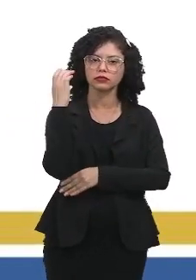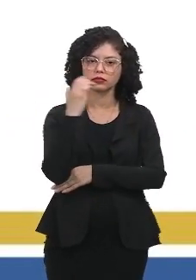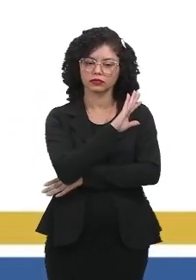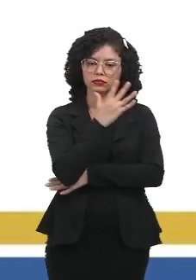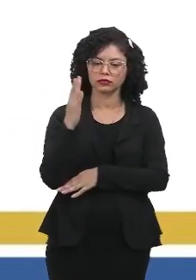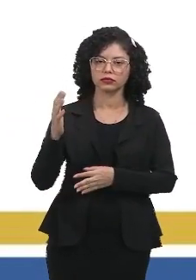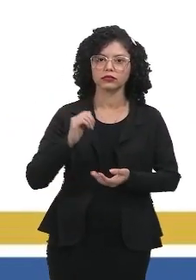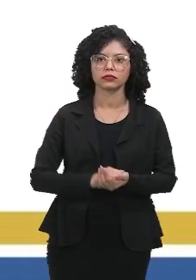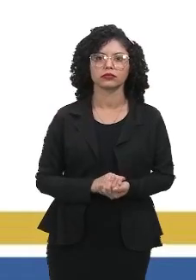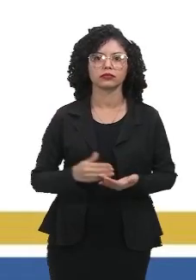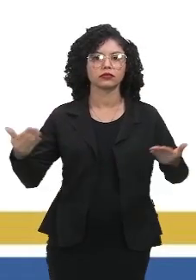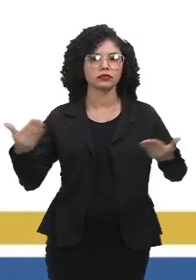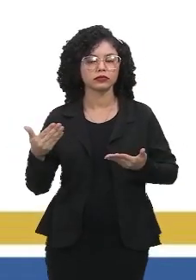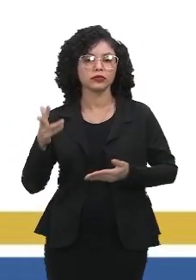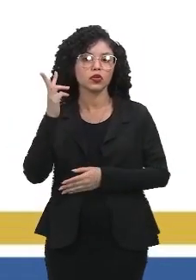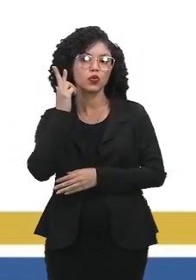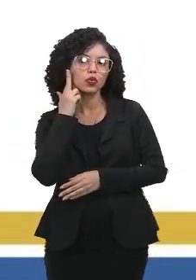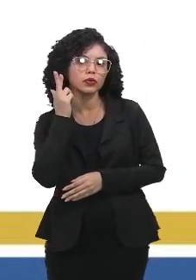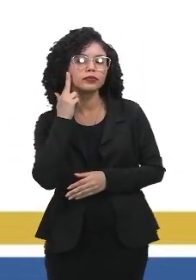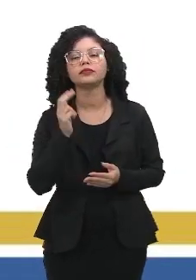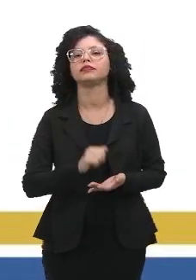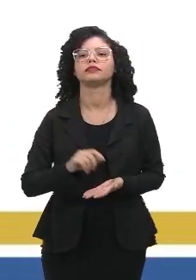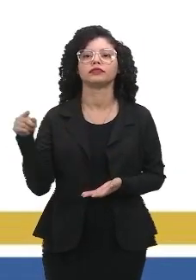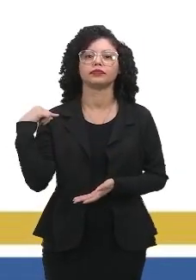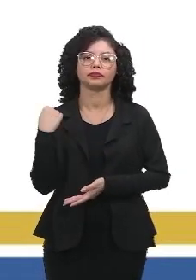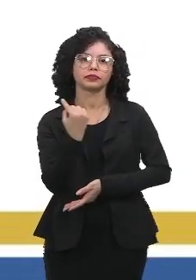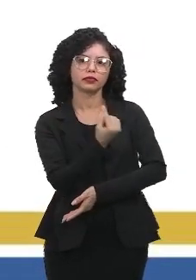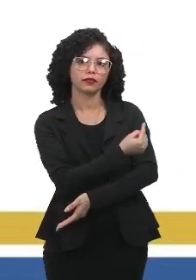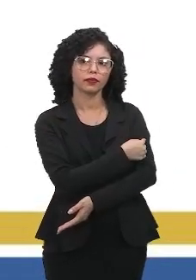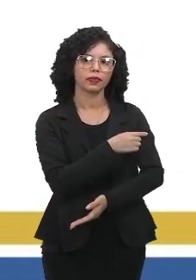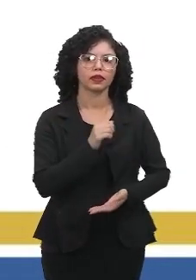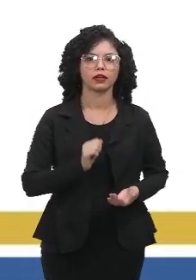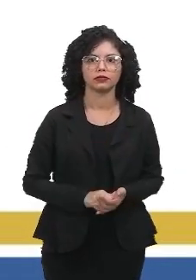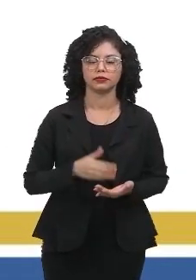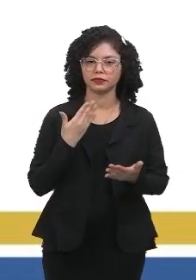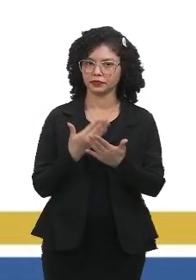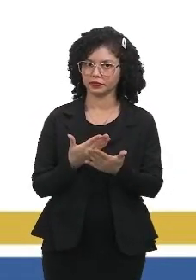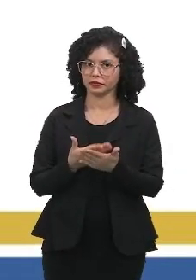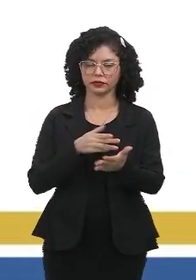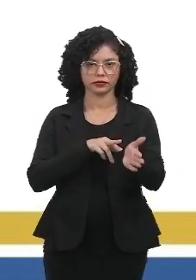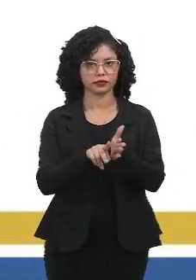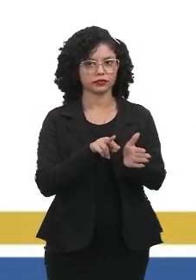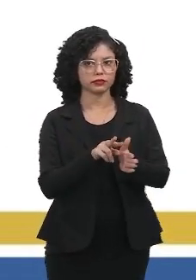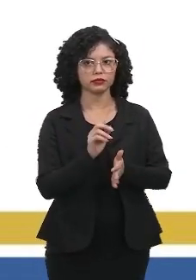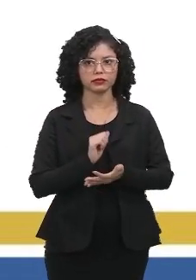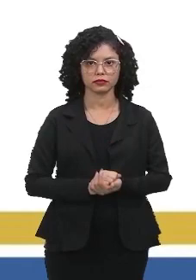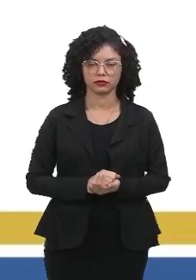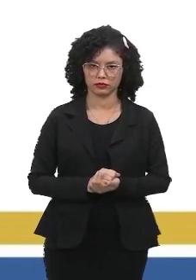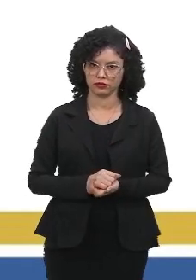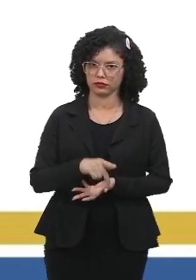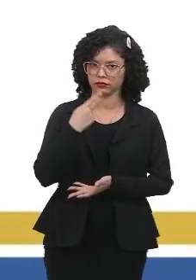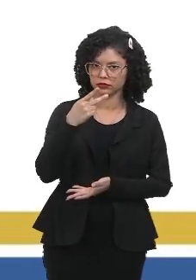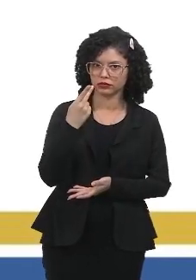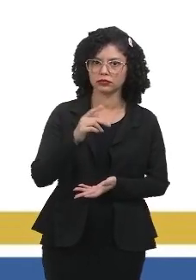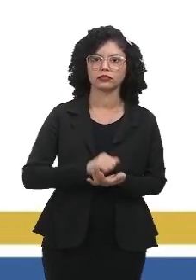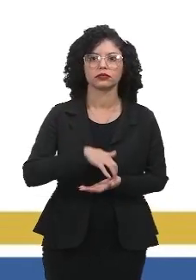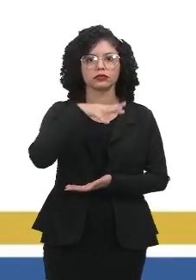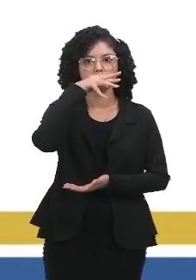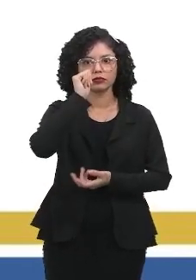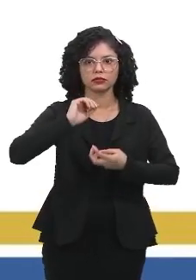natureza pessoal é comum na nossa aula de biologia falar de